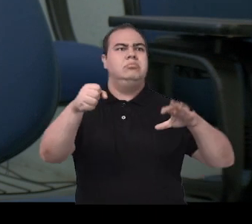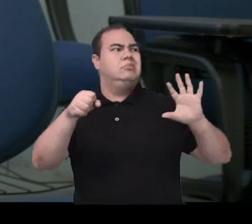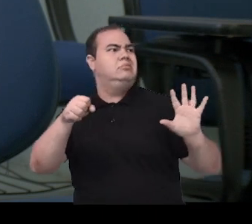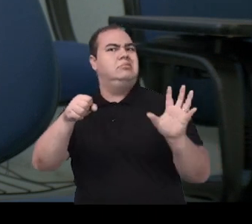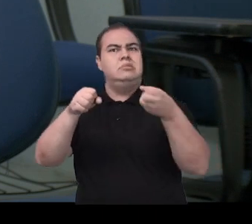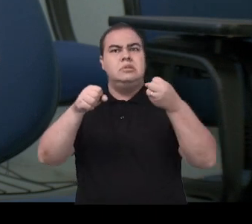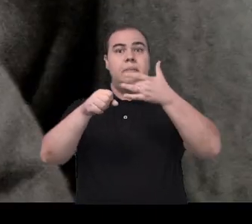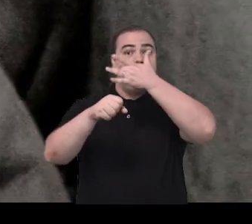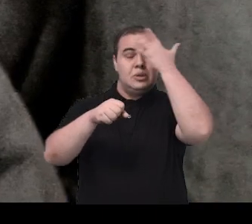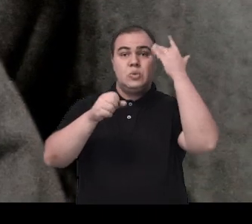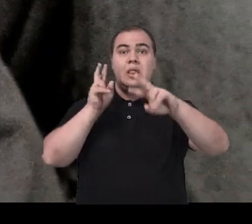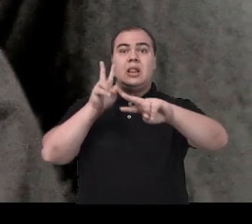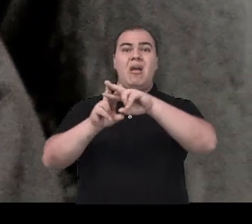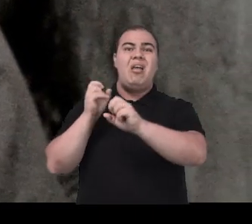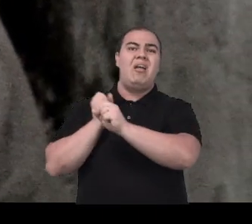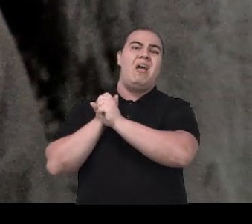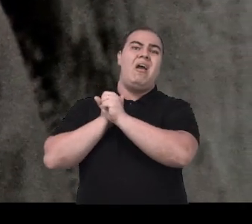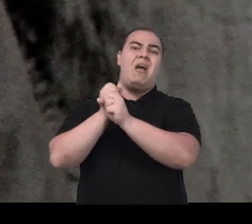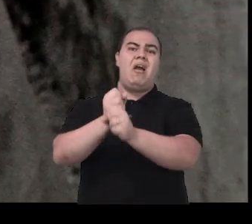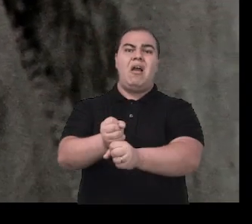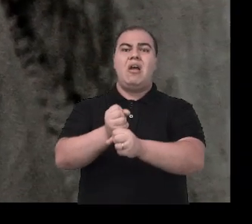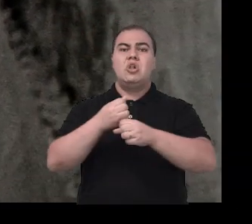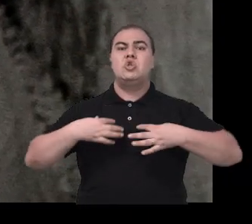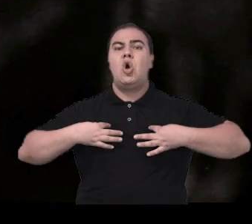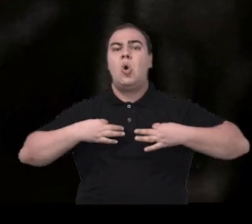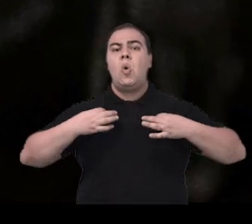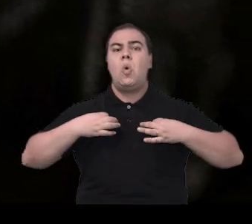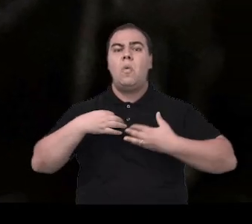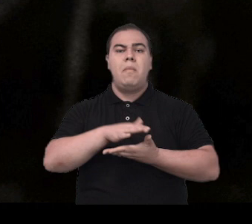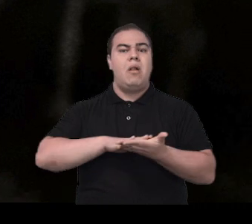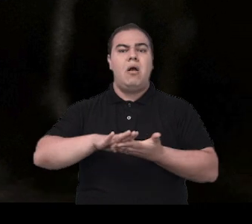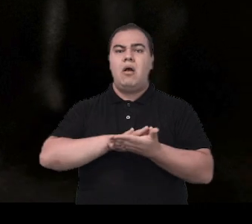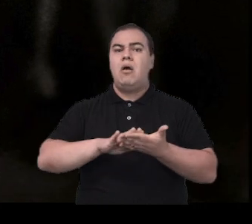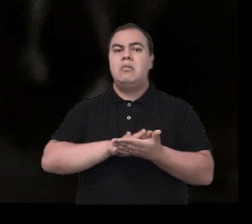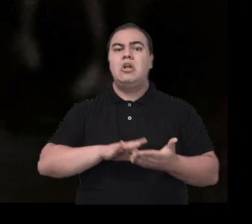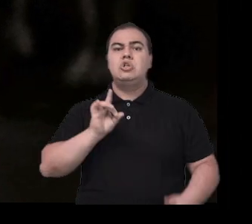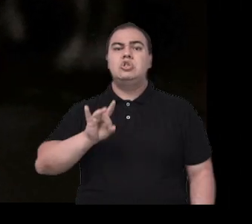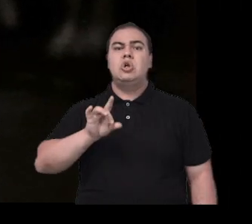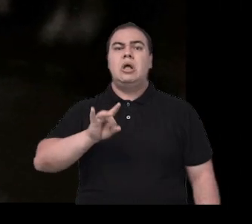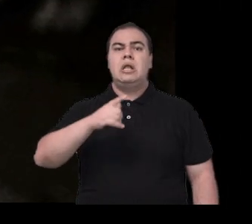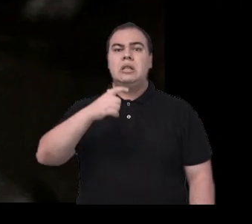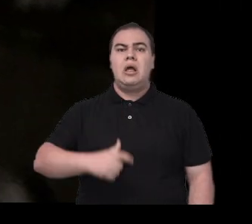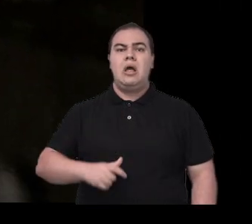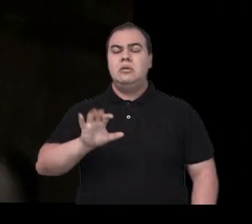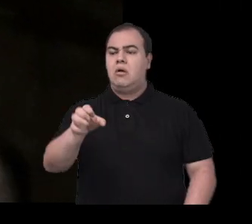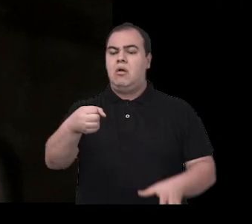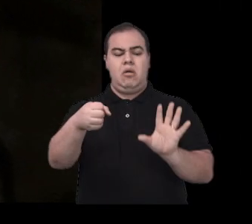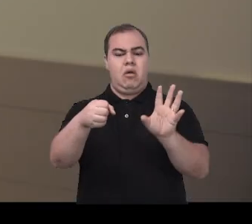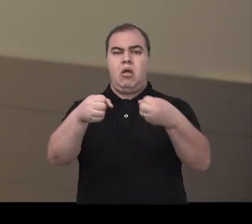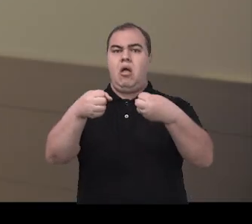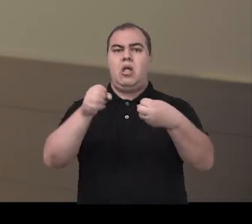com pacientes trancados há anos, sem roupa, trancados, solitária, pequenas, celas